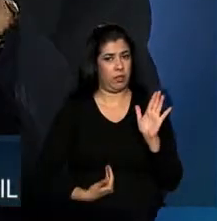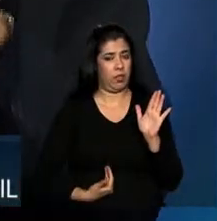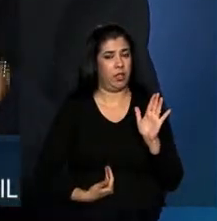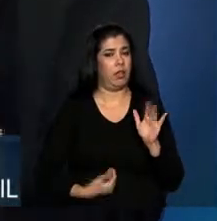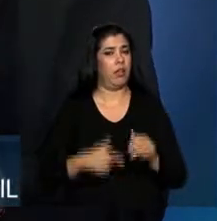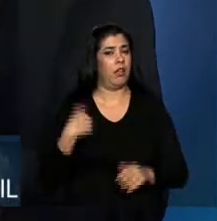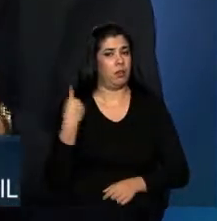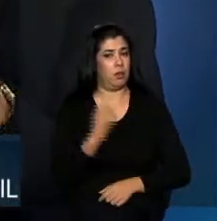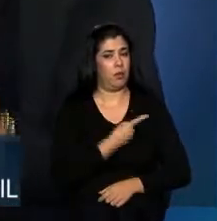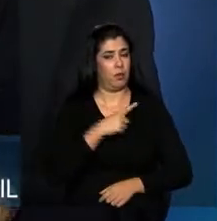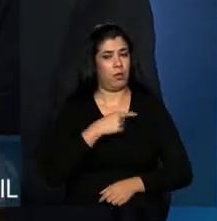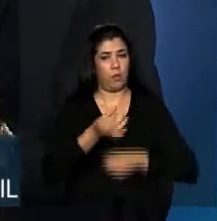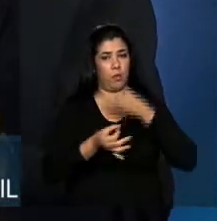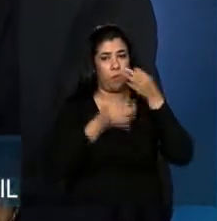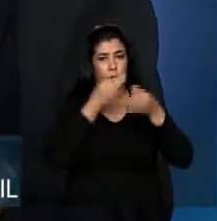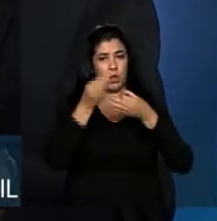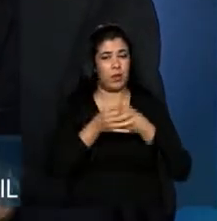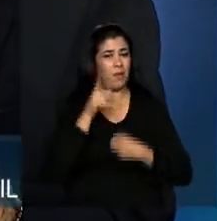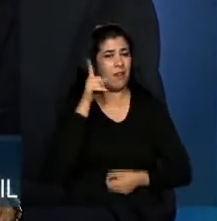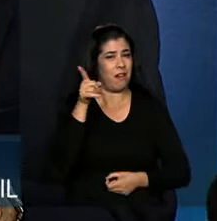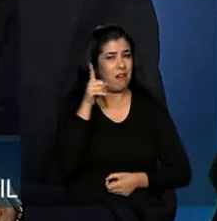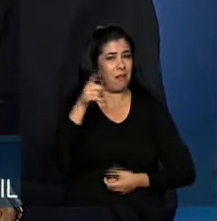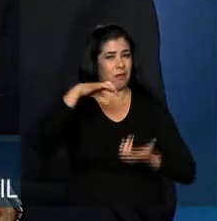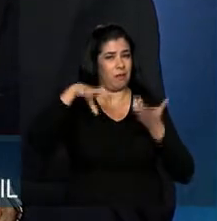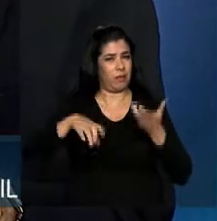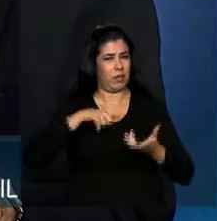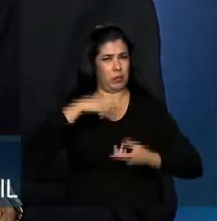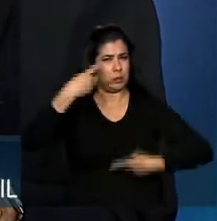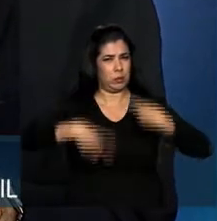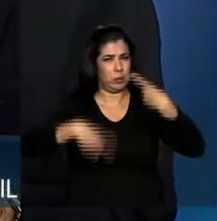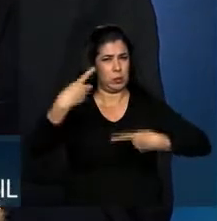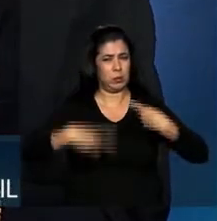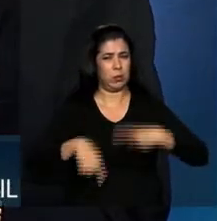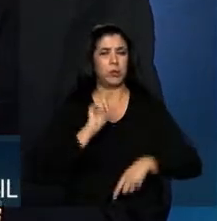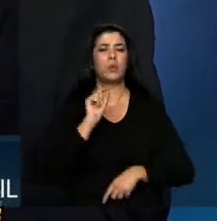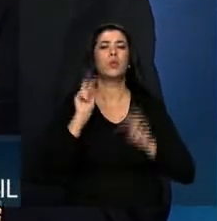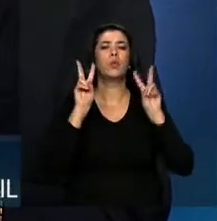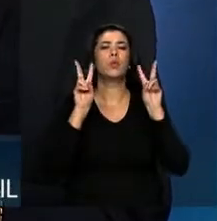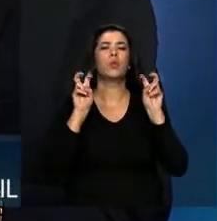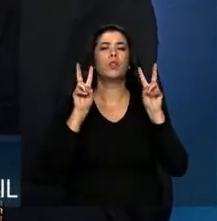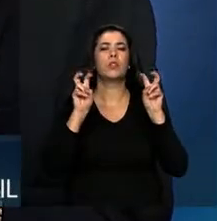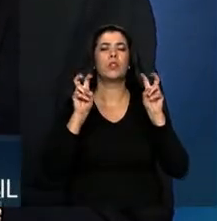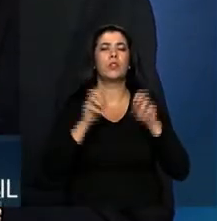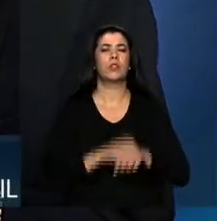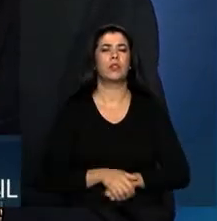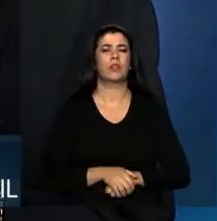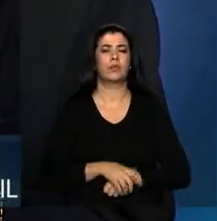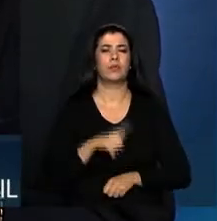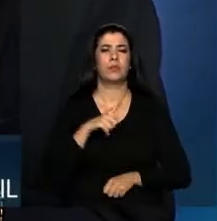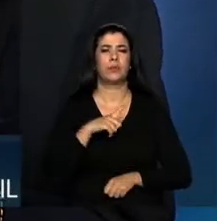sobre esse debate que está no Congresso Nacional do chamado